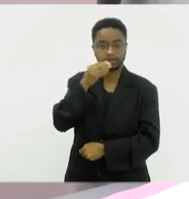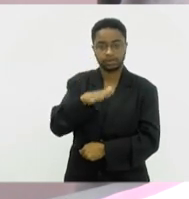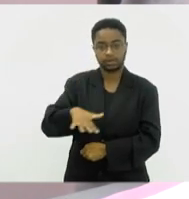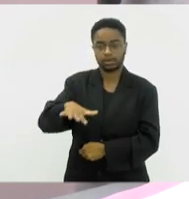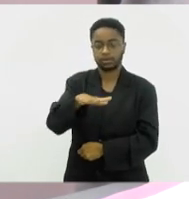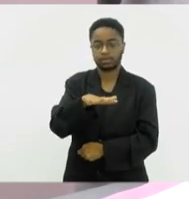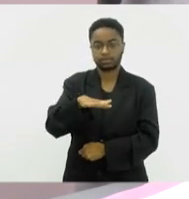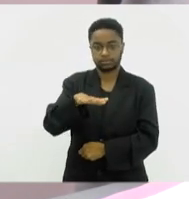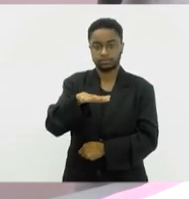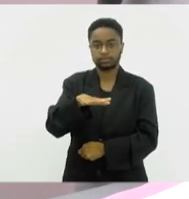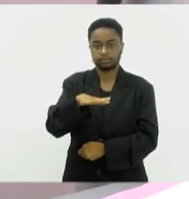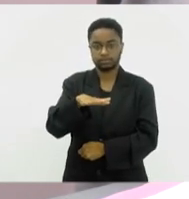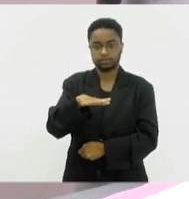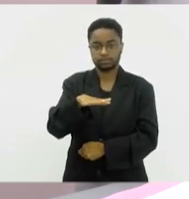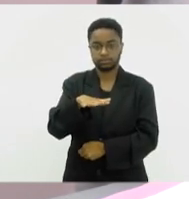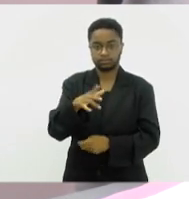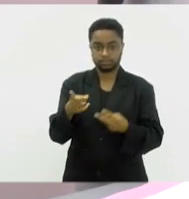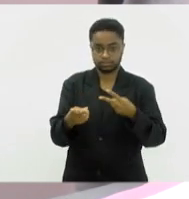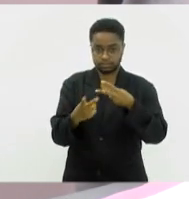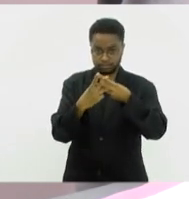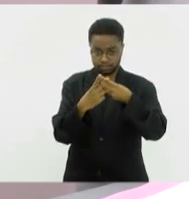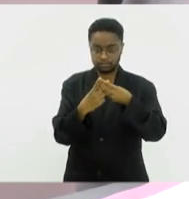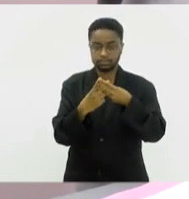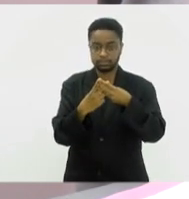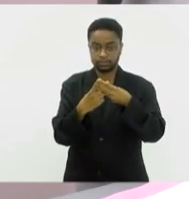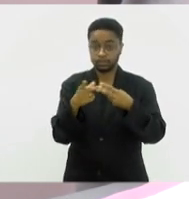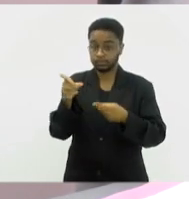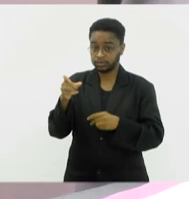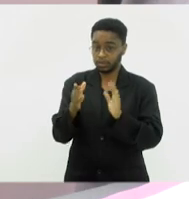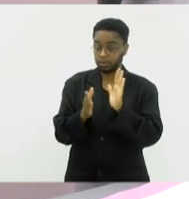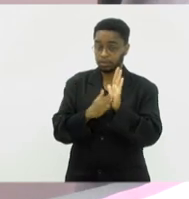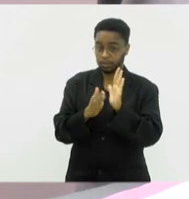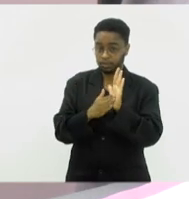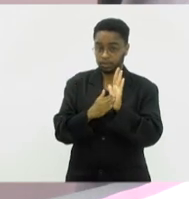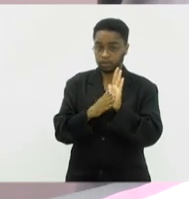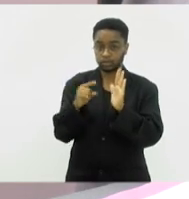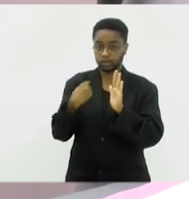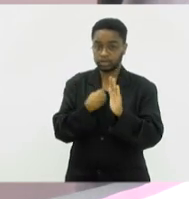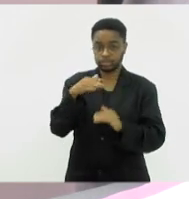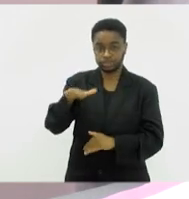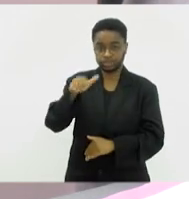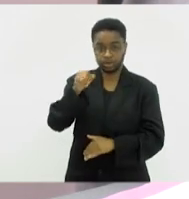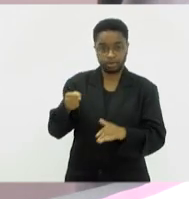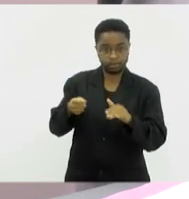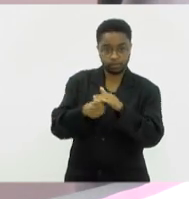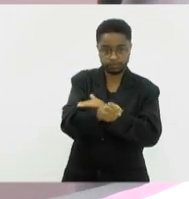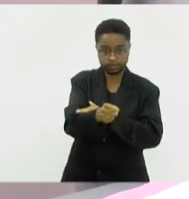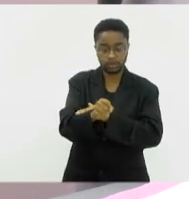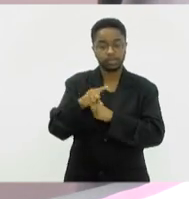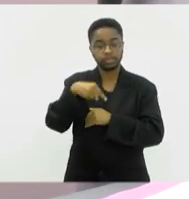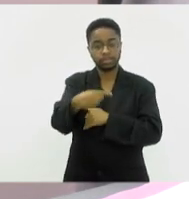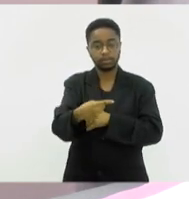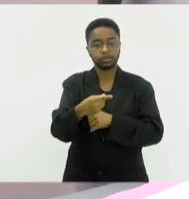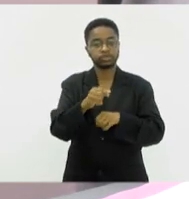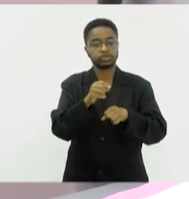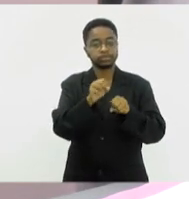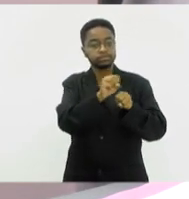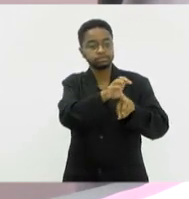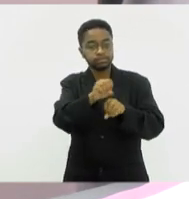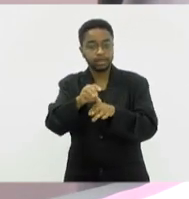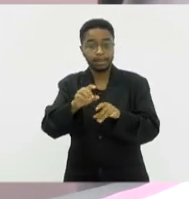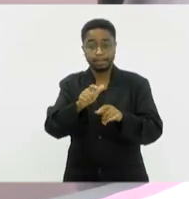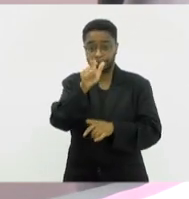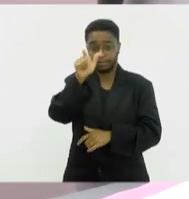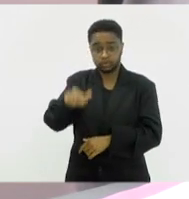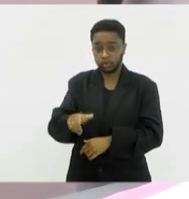campo da privação de liberdade. A senhora está propondo que a gente chame um profissional, capacite esse profissional que nunca pisou